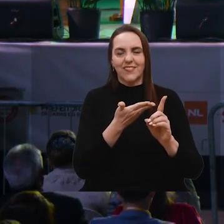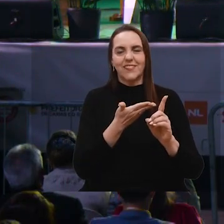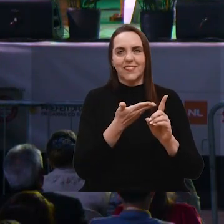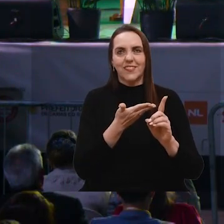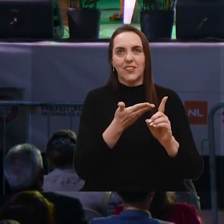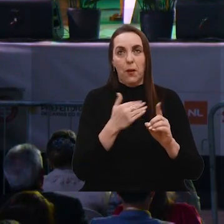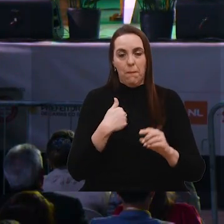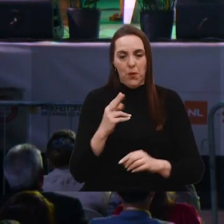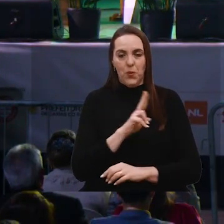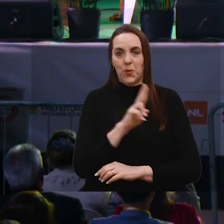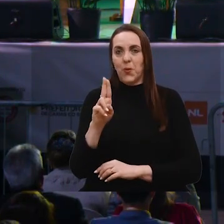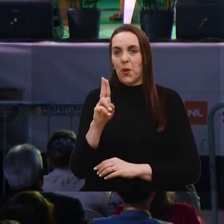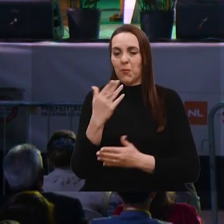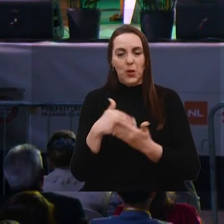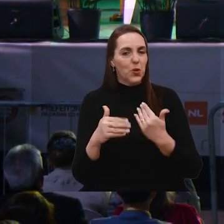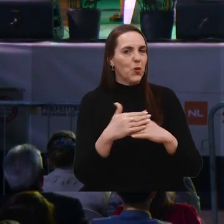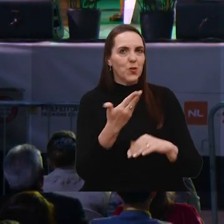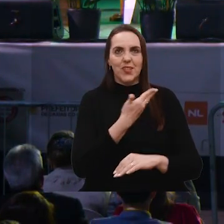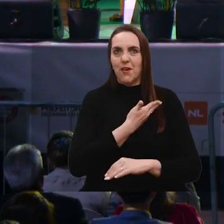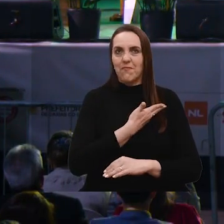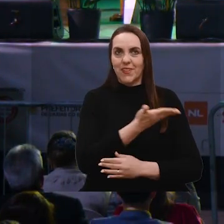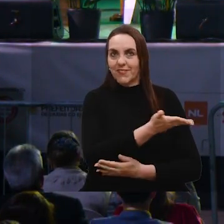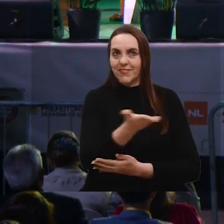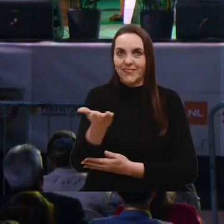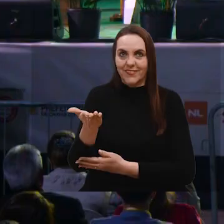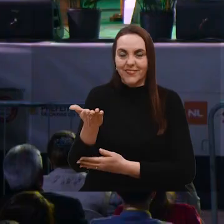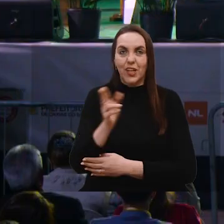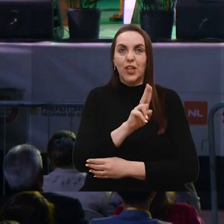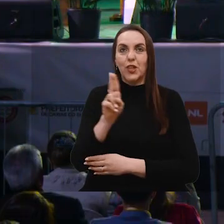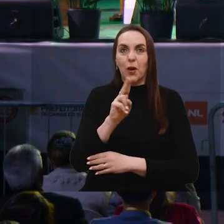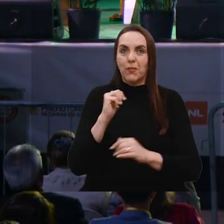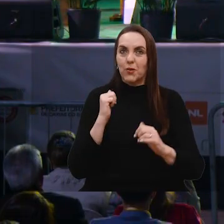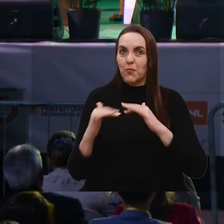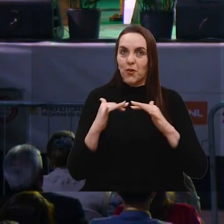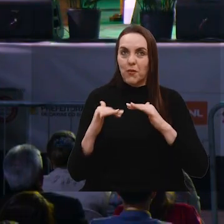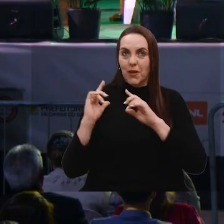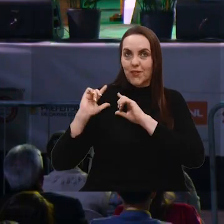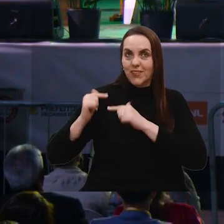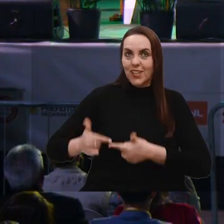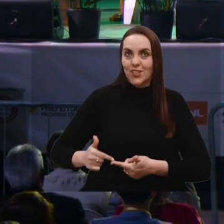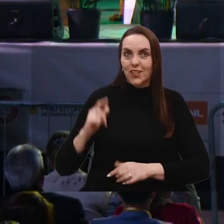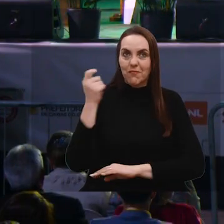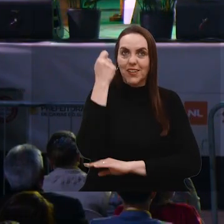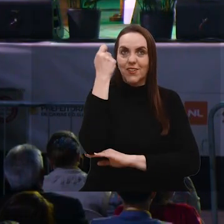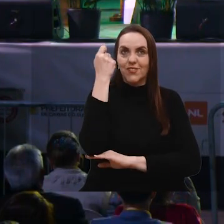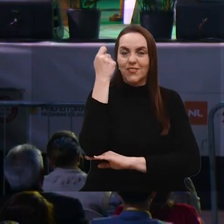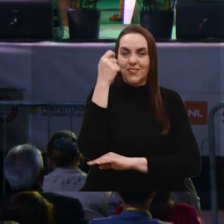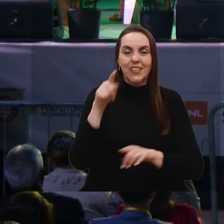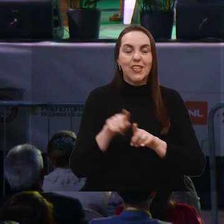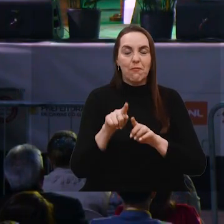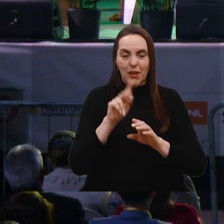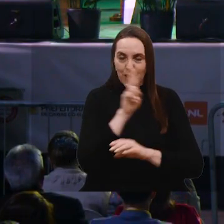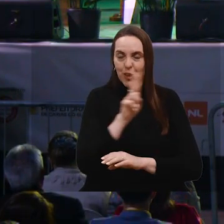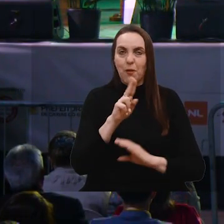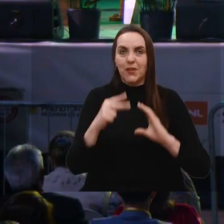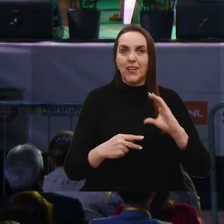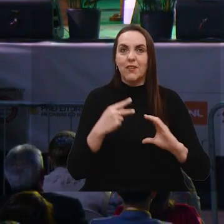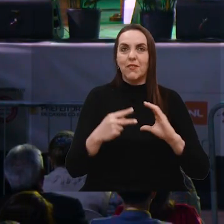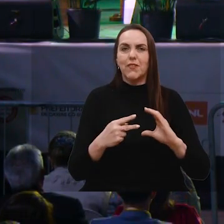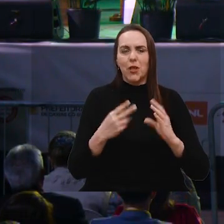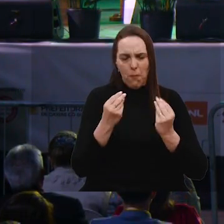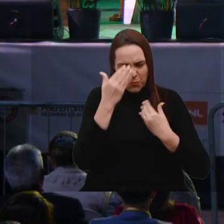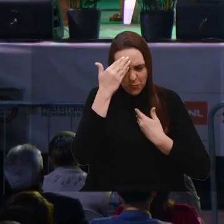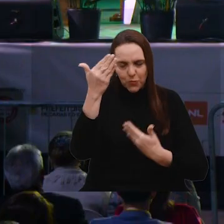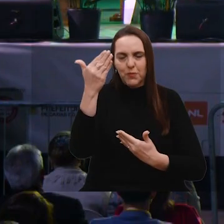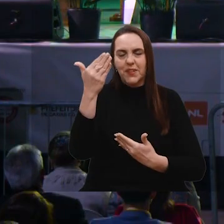aos nossos homenageados. Em meu nome, em nome de todos os amigos que estão aqui, em nome do movimento tradicionalista gaúcho, em nome da